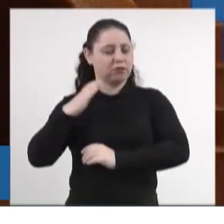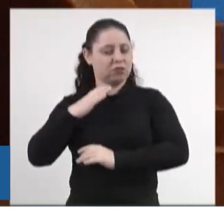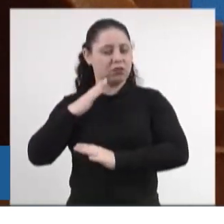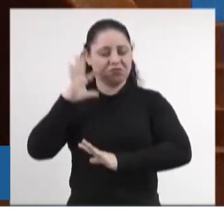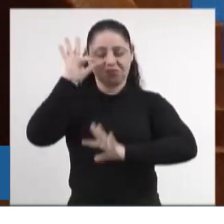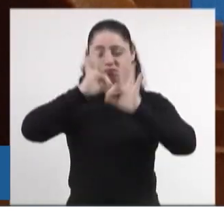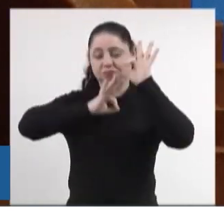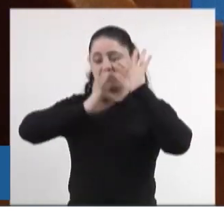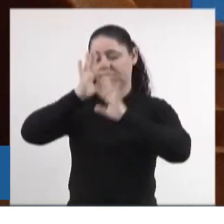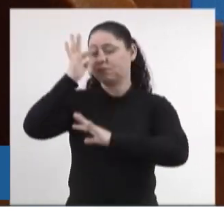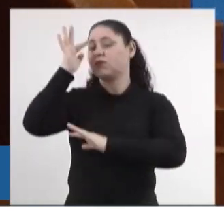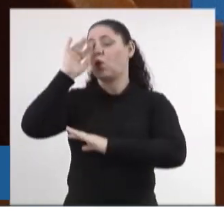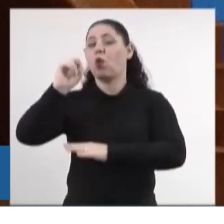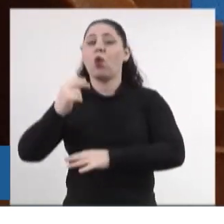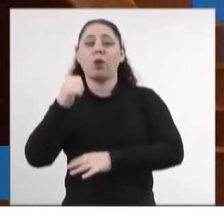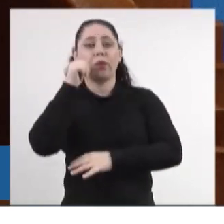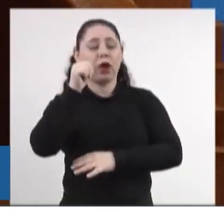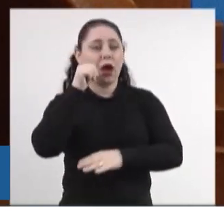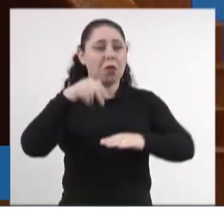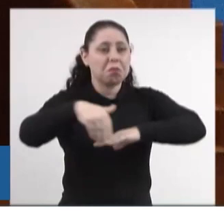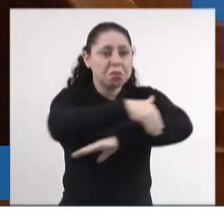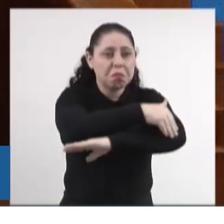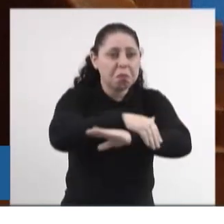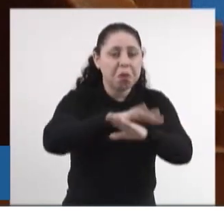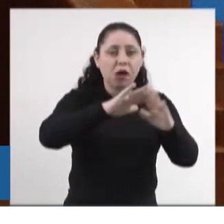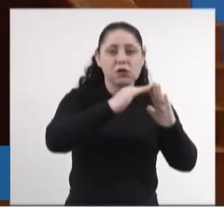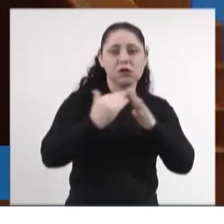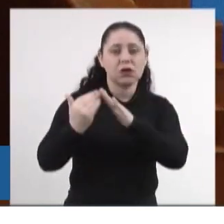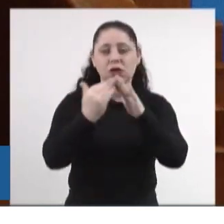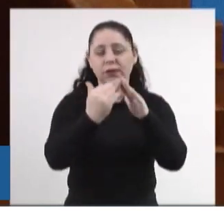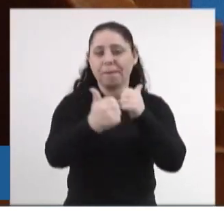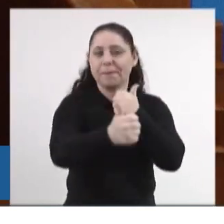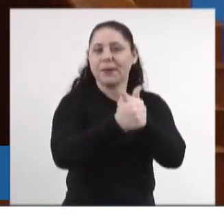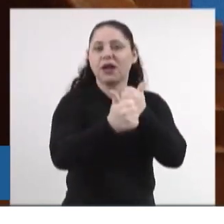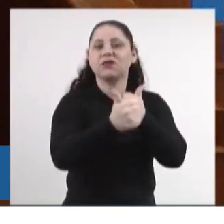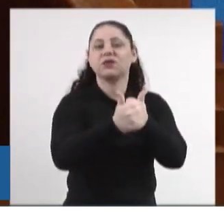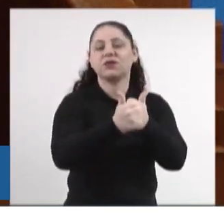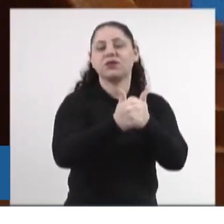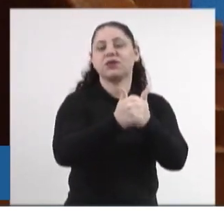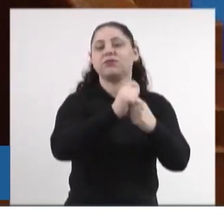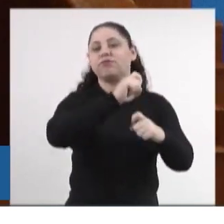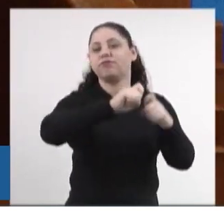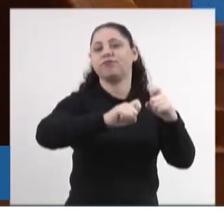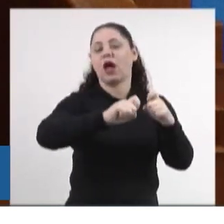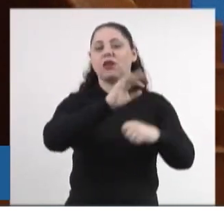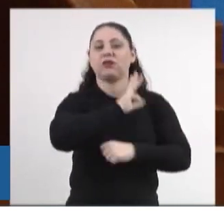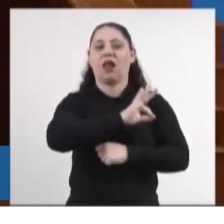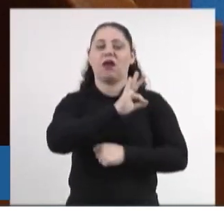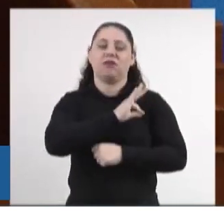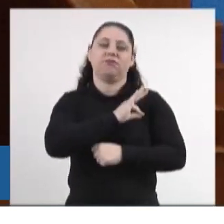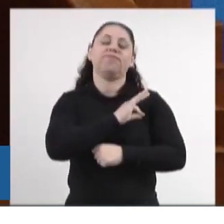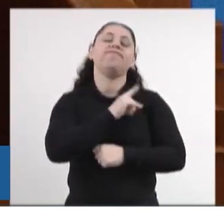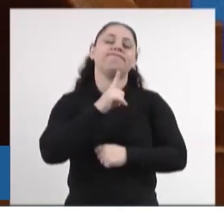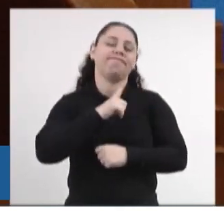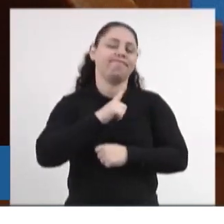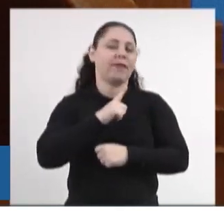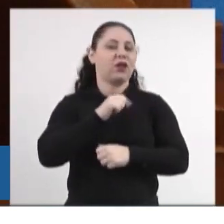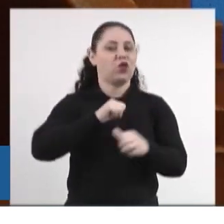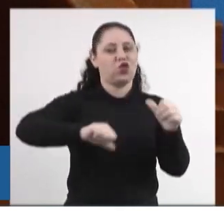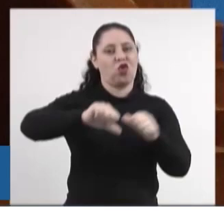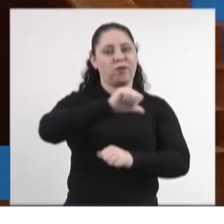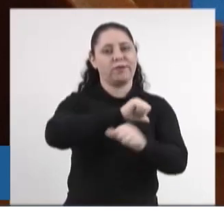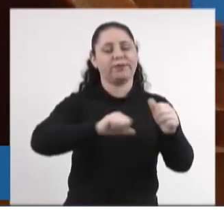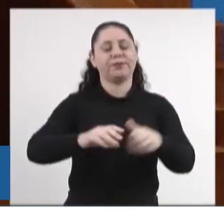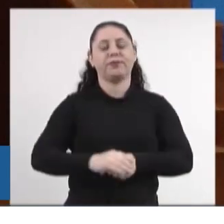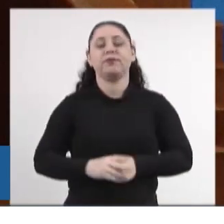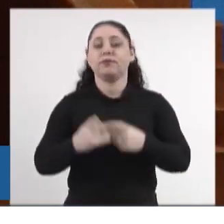sejam mulheres que estão, por exemplo, em lugares mais periféricos, né? Em lugares mais empobrecidos. Né? E aí eu